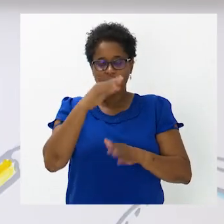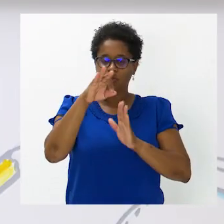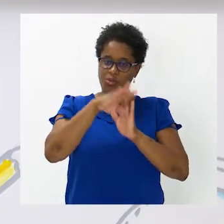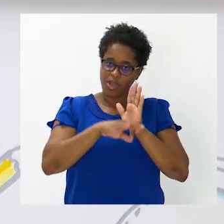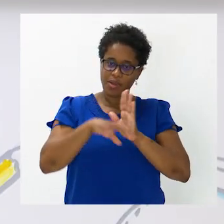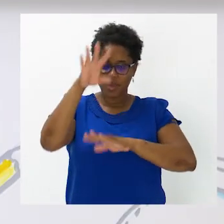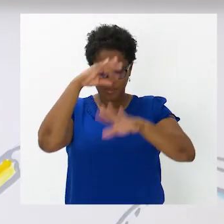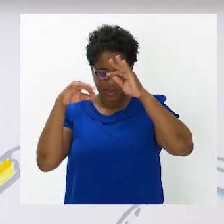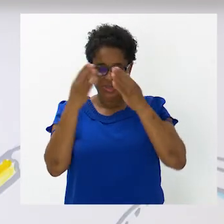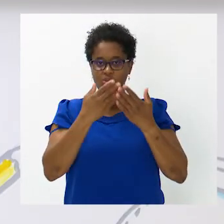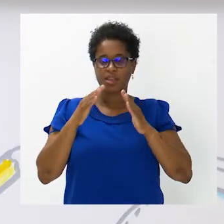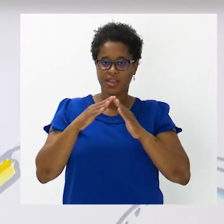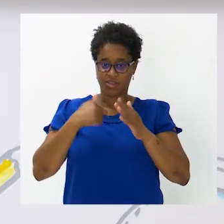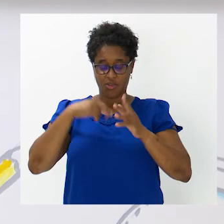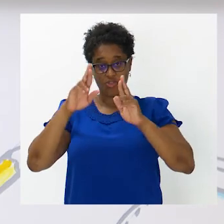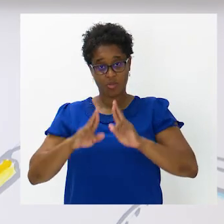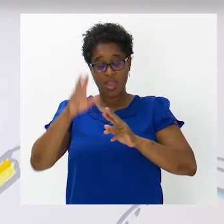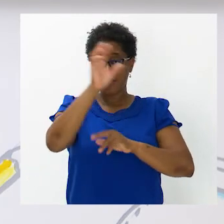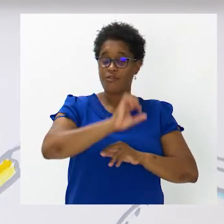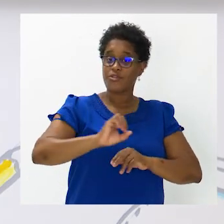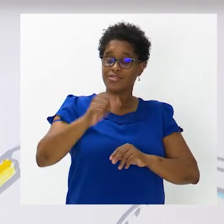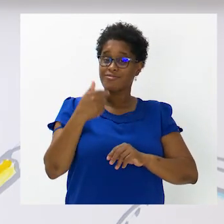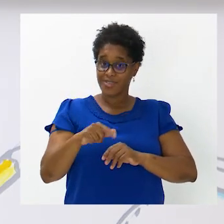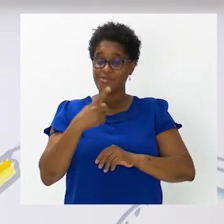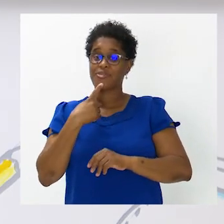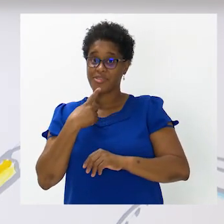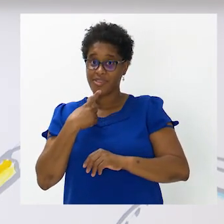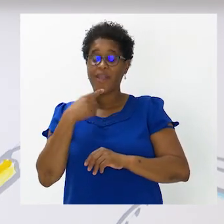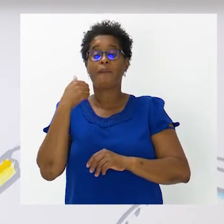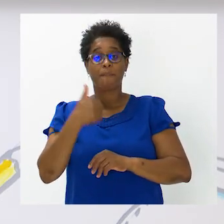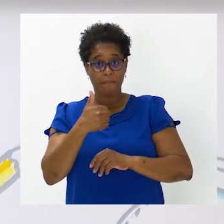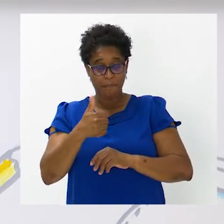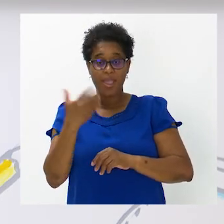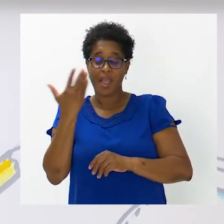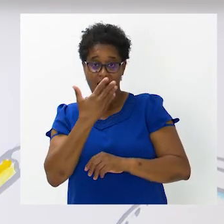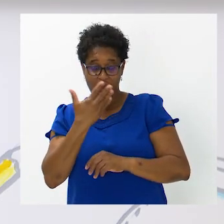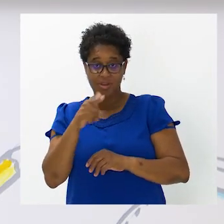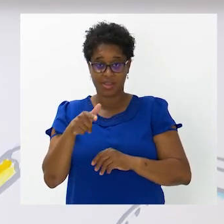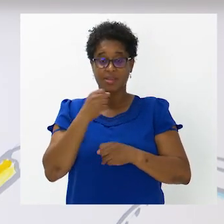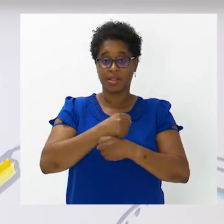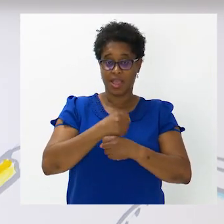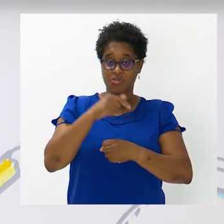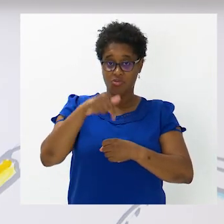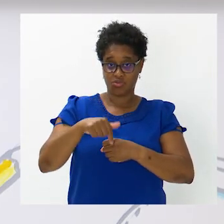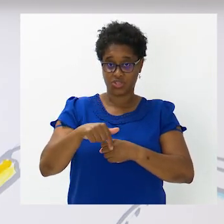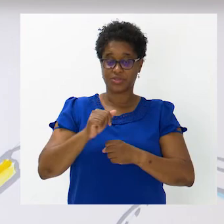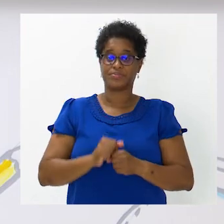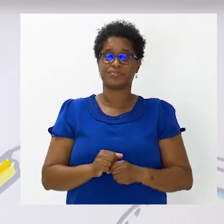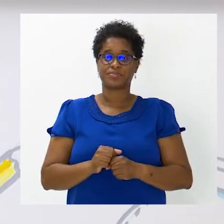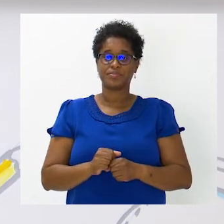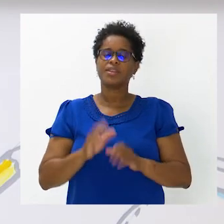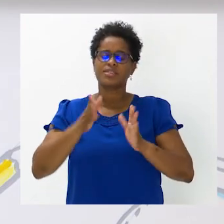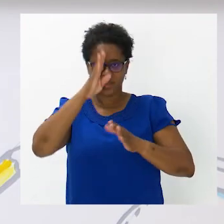programa Aprender e Estudar em Casa. Eu espero que vocês tenham entendido muito bem os conteúdos lecionados hoje na